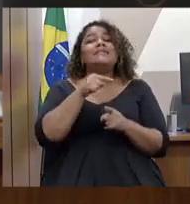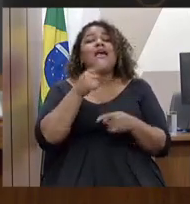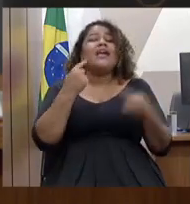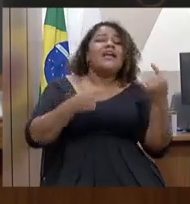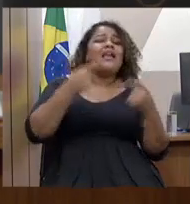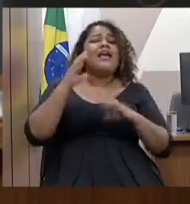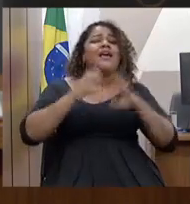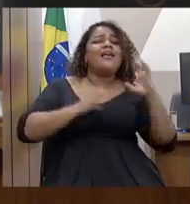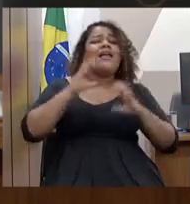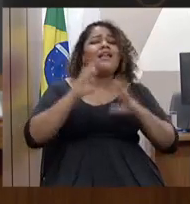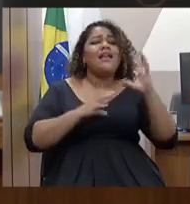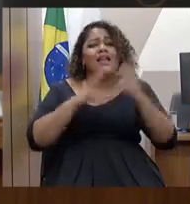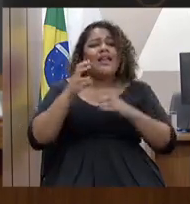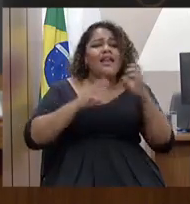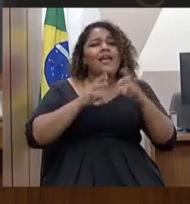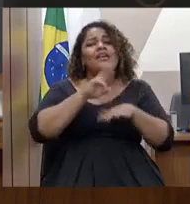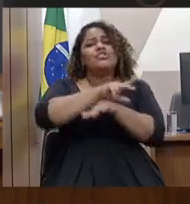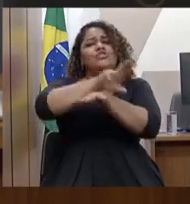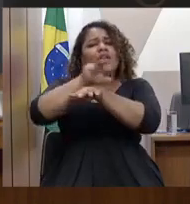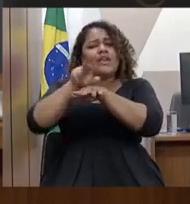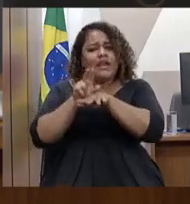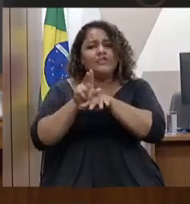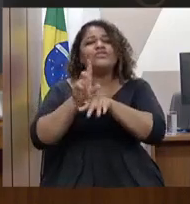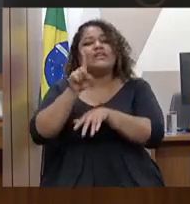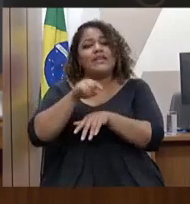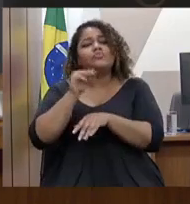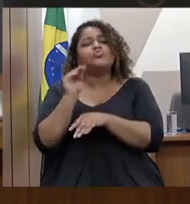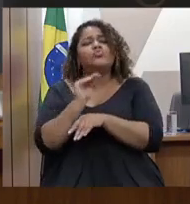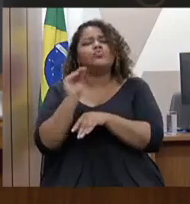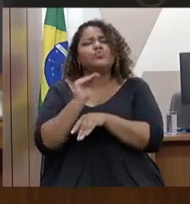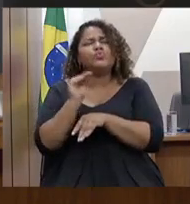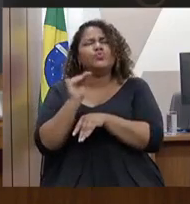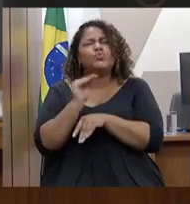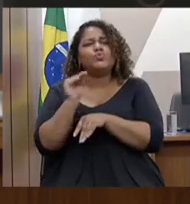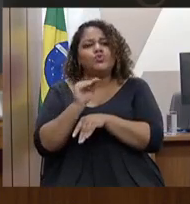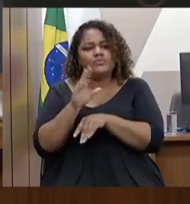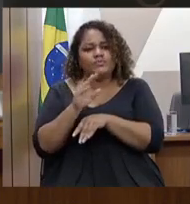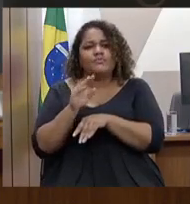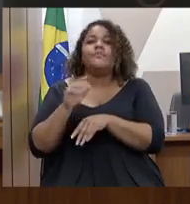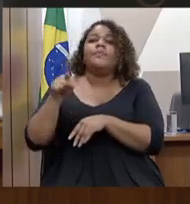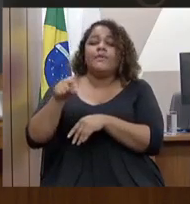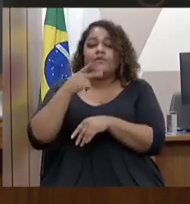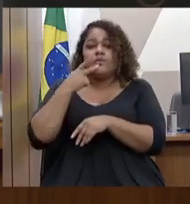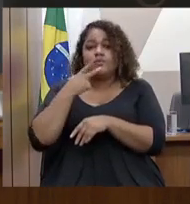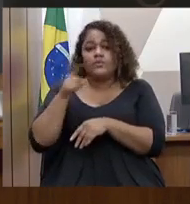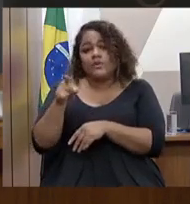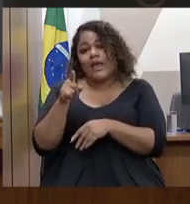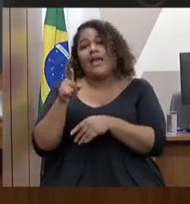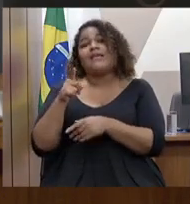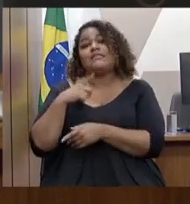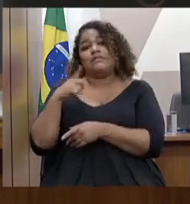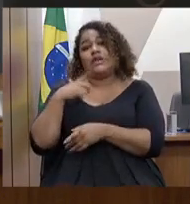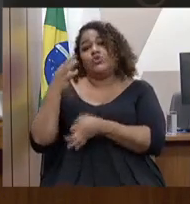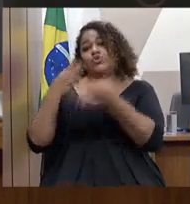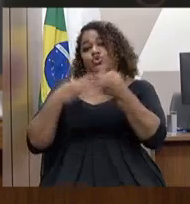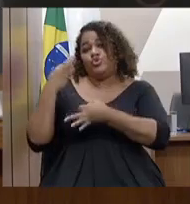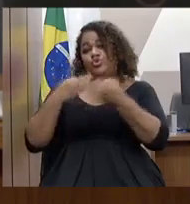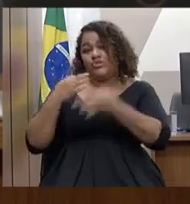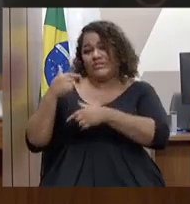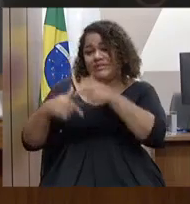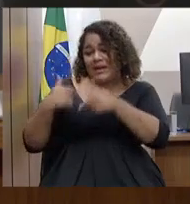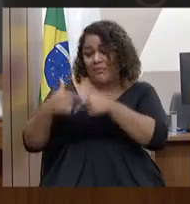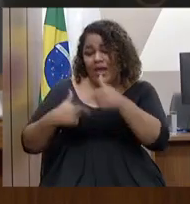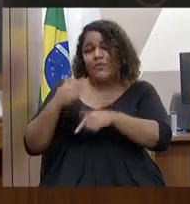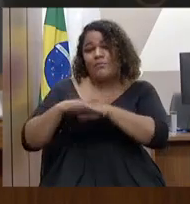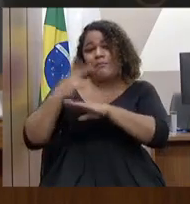2004 que trouxe nova redação artigo 114 que diz o seguinte compete à justiça do trabalho processar e